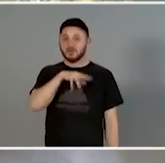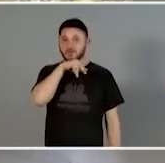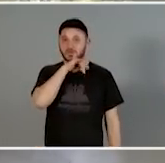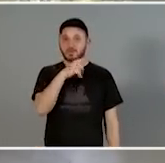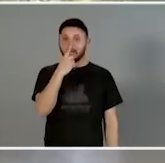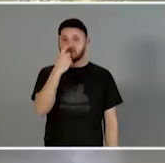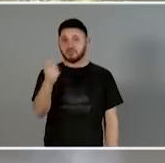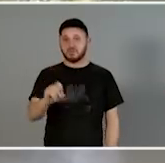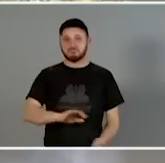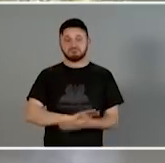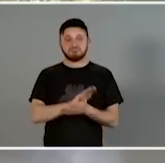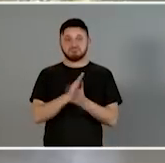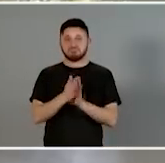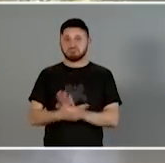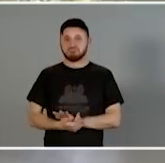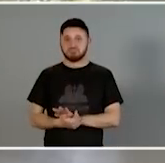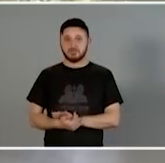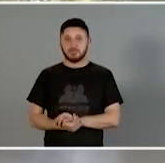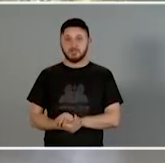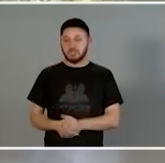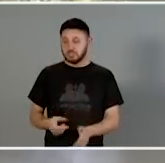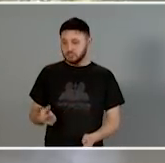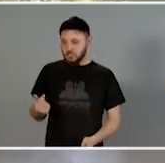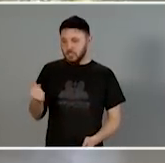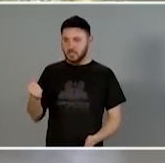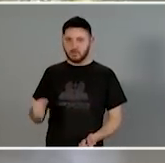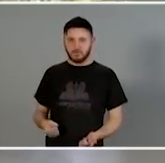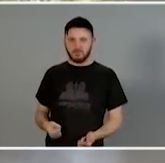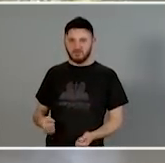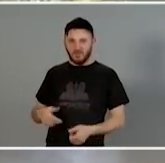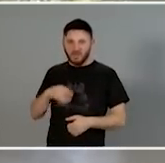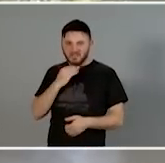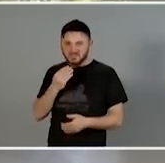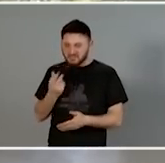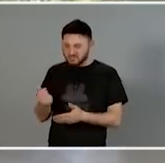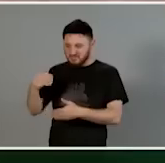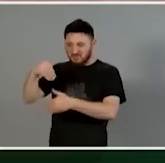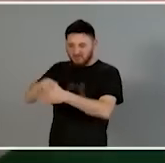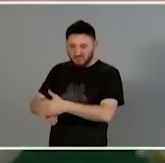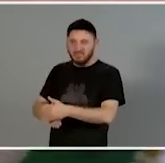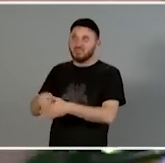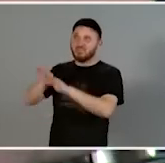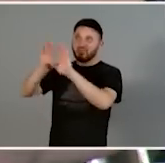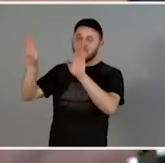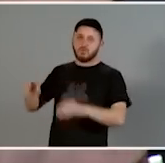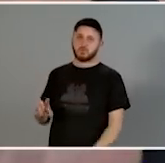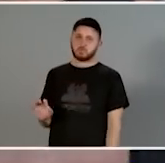se dissolve, tudo o que é terreno não sobe.